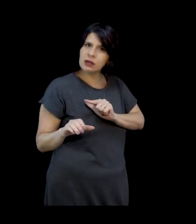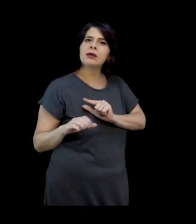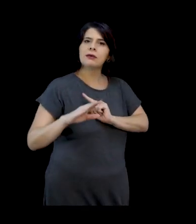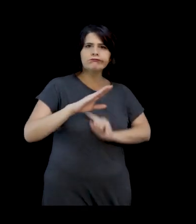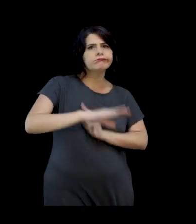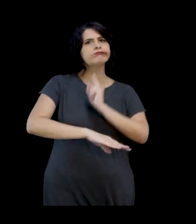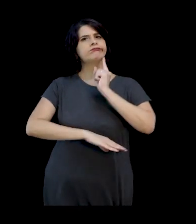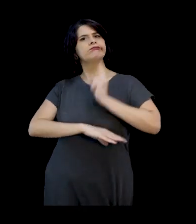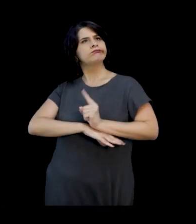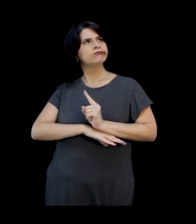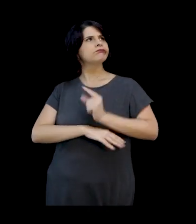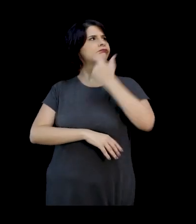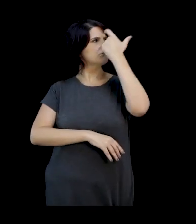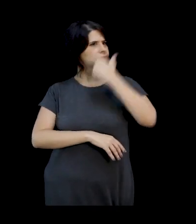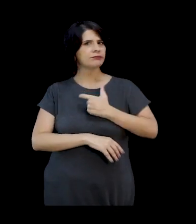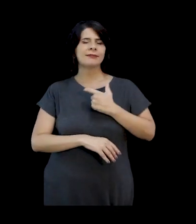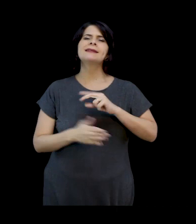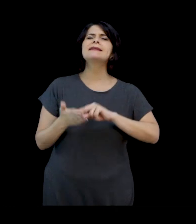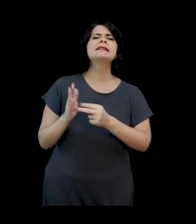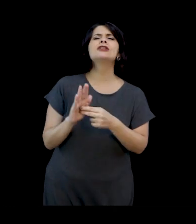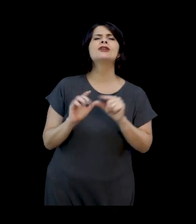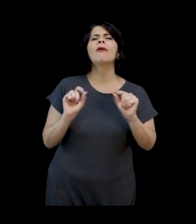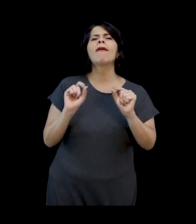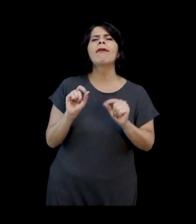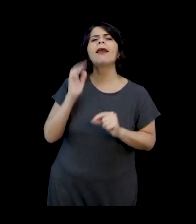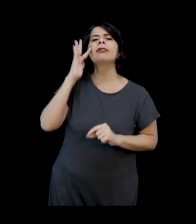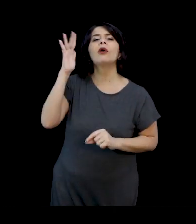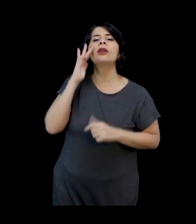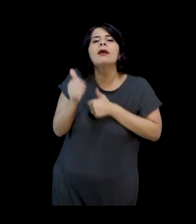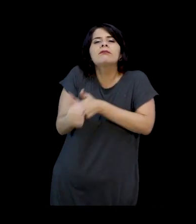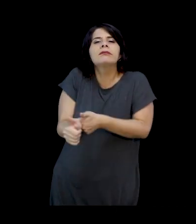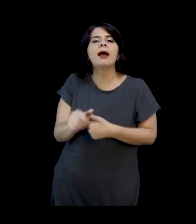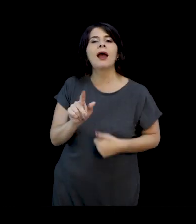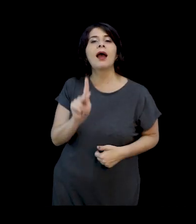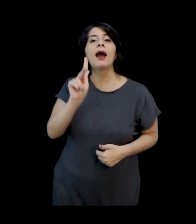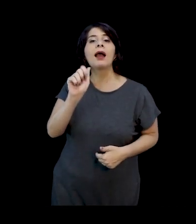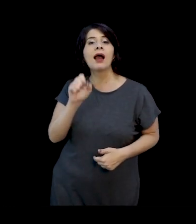no sentido kantiano do termo, né, de se emancipar